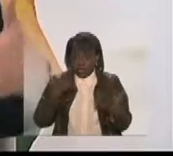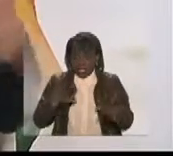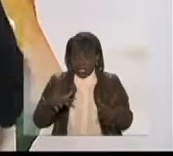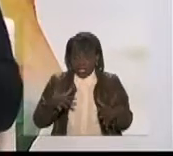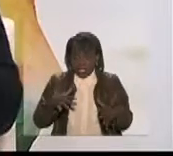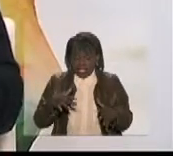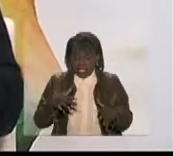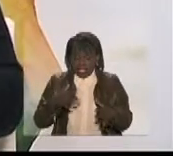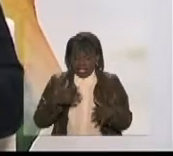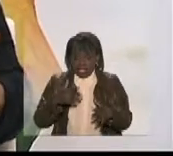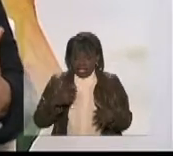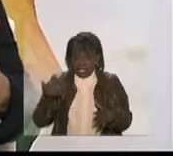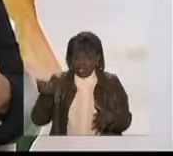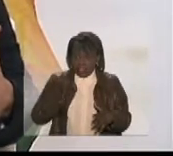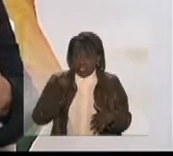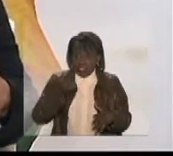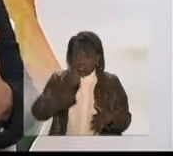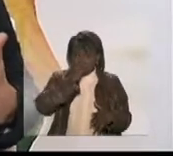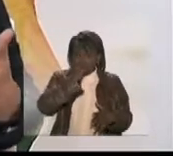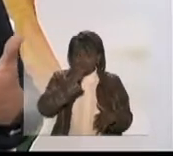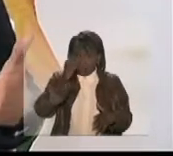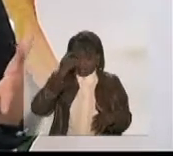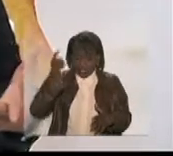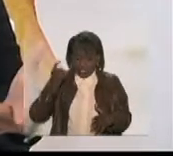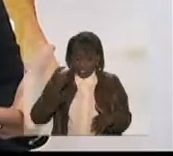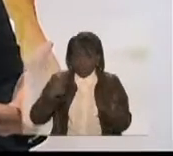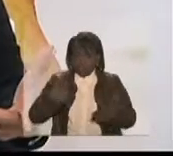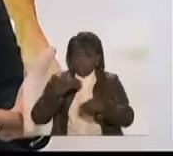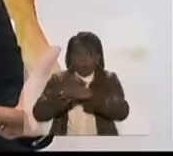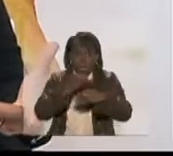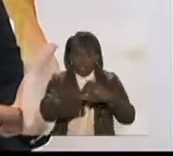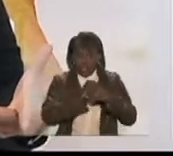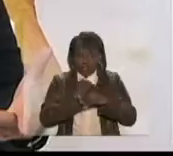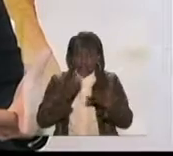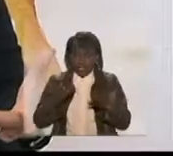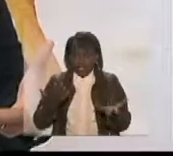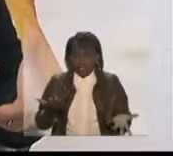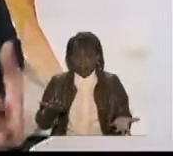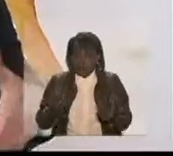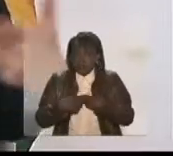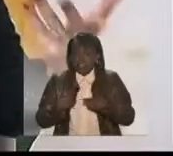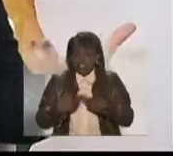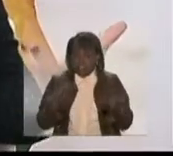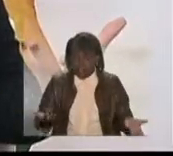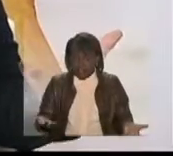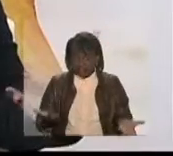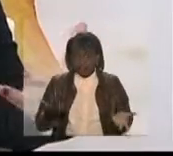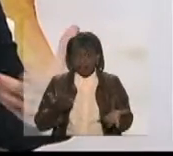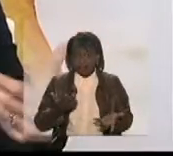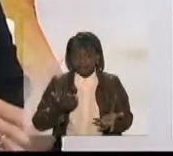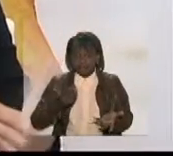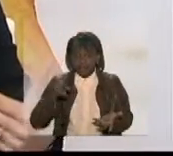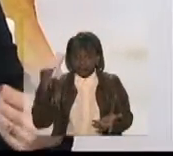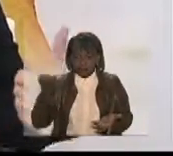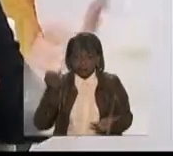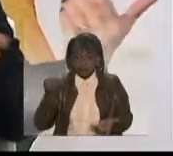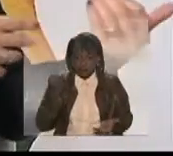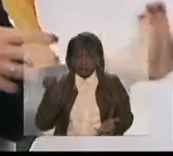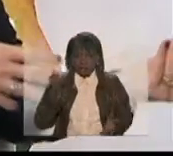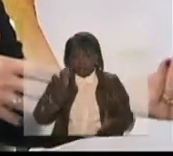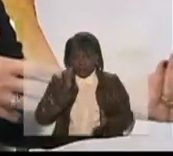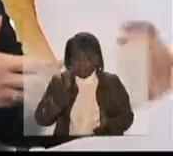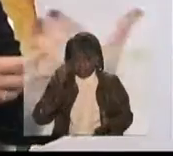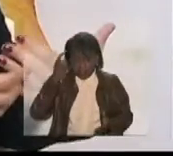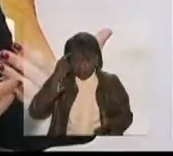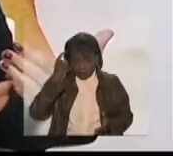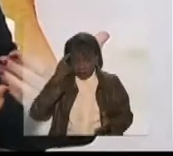se livrar dessa pecha de que era virgem, porque ela precisava ser igual ao grupo, Porque, quer dizer assim, eu acho que é importante a gente